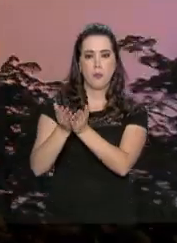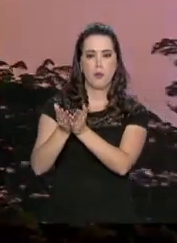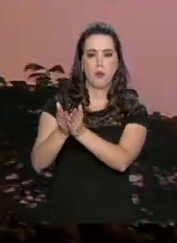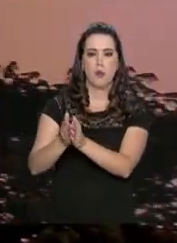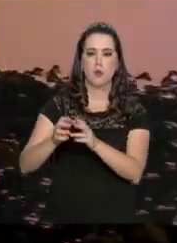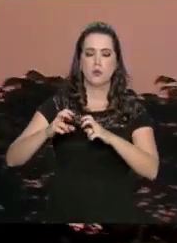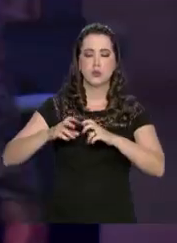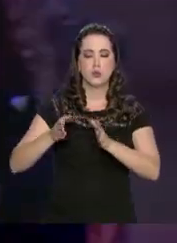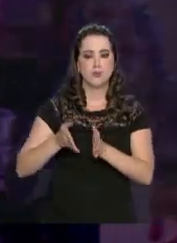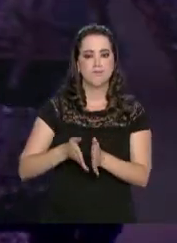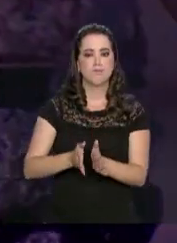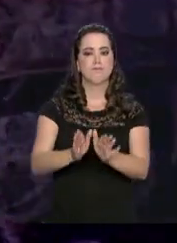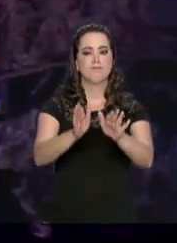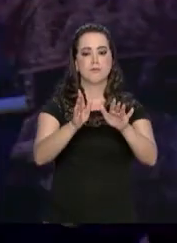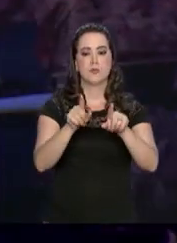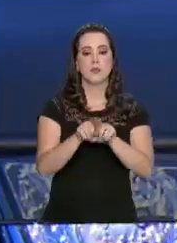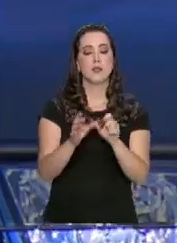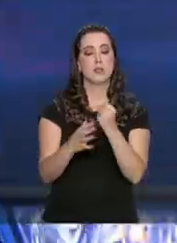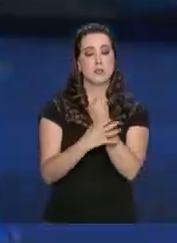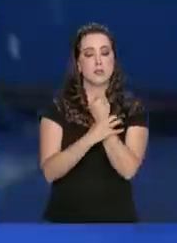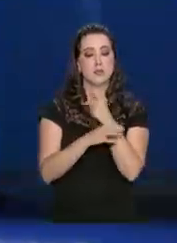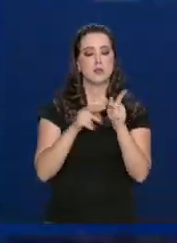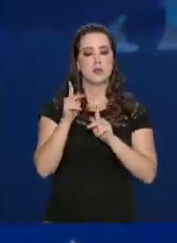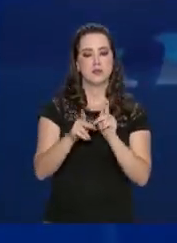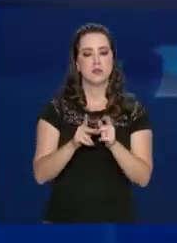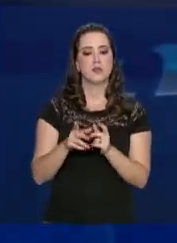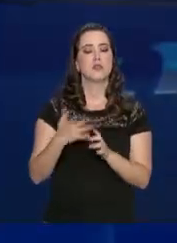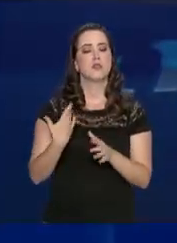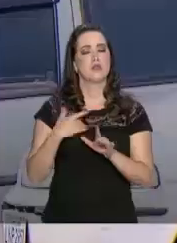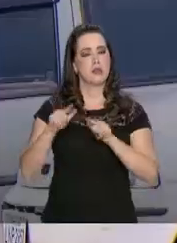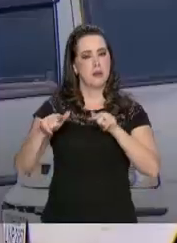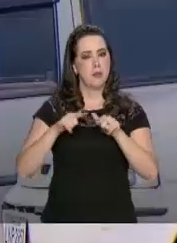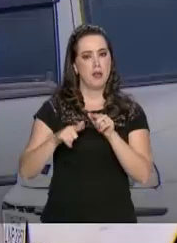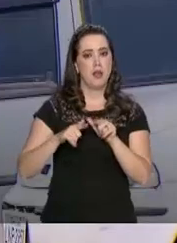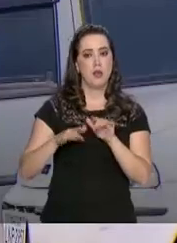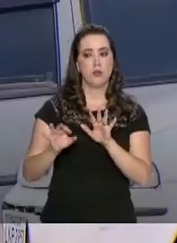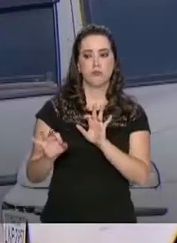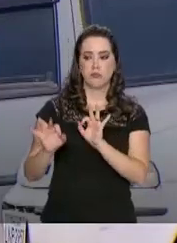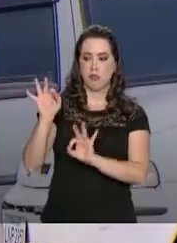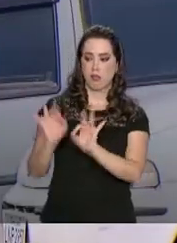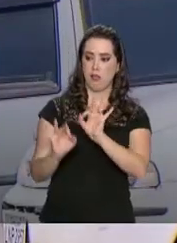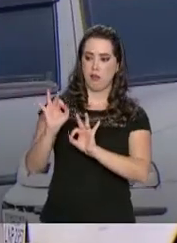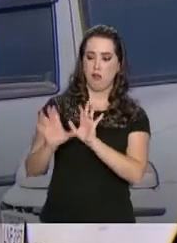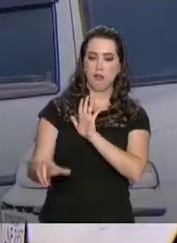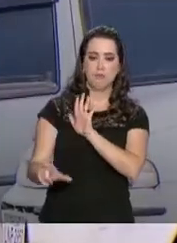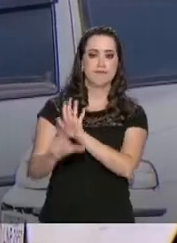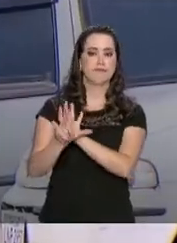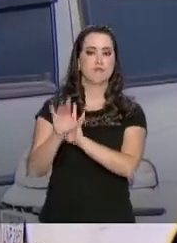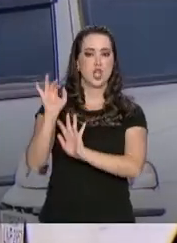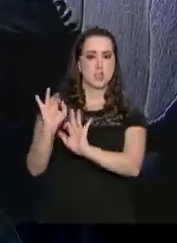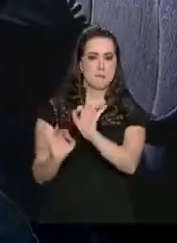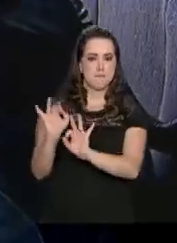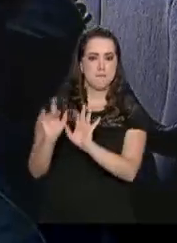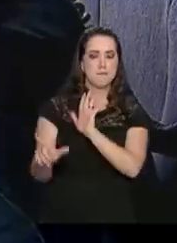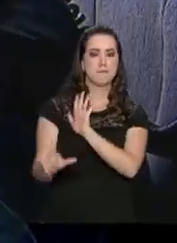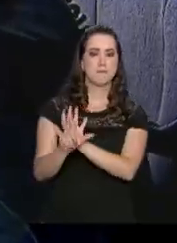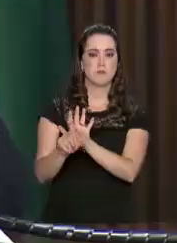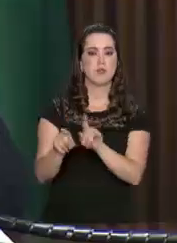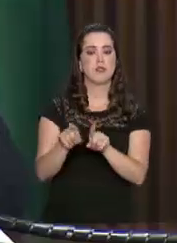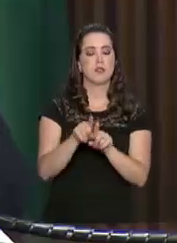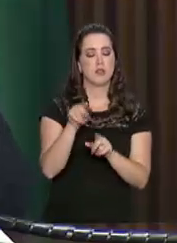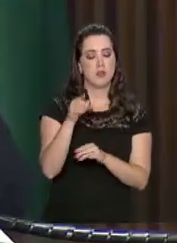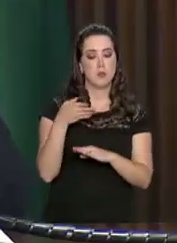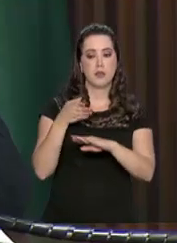na segurança pública ações de garantia de lei e ordem e as intervenções federais no rio de janeiro e em roraima